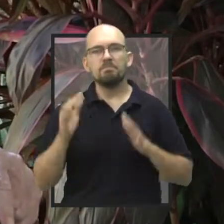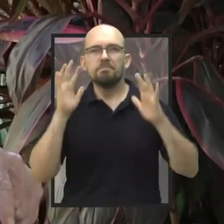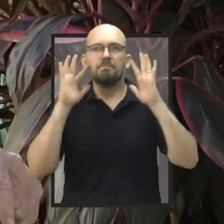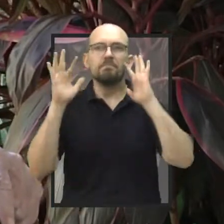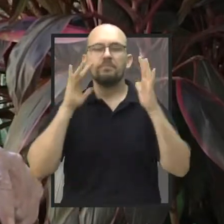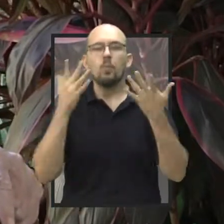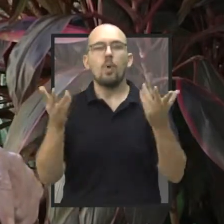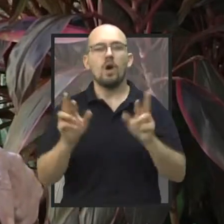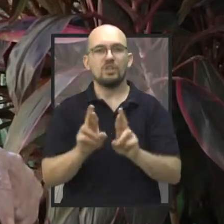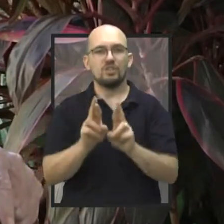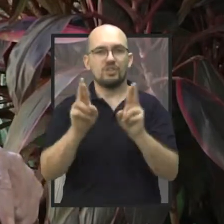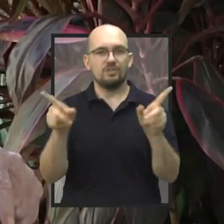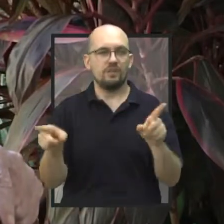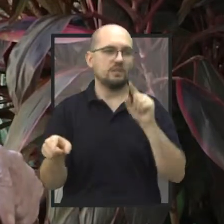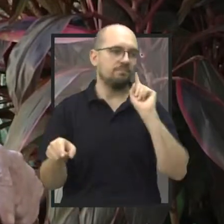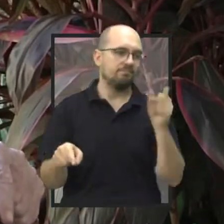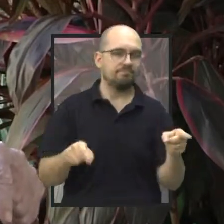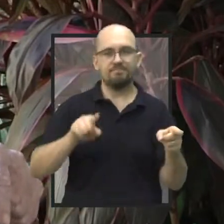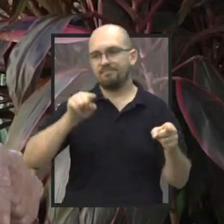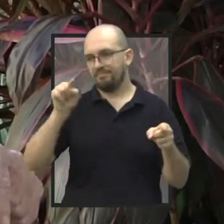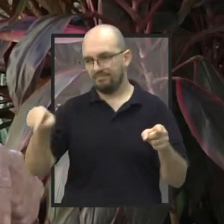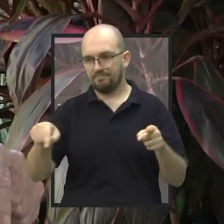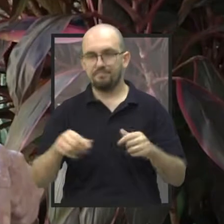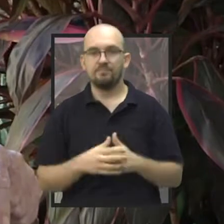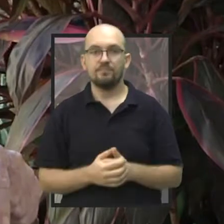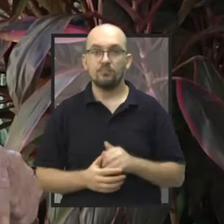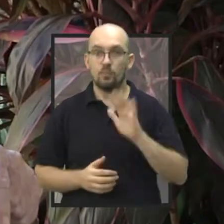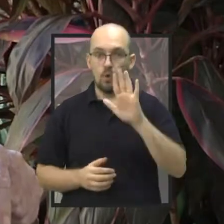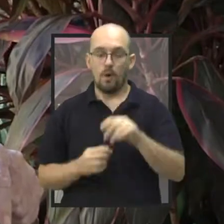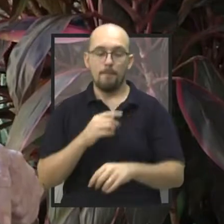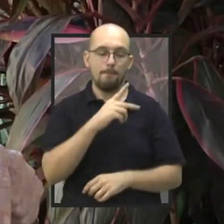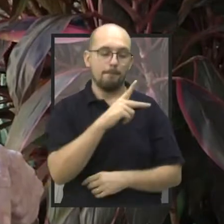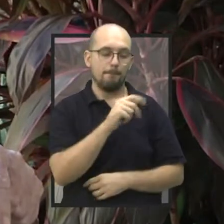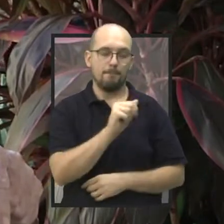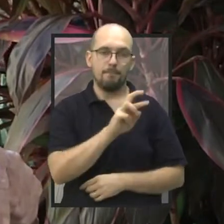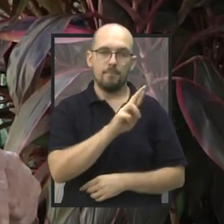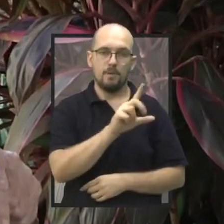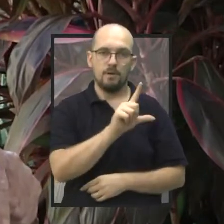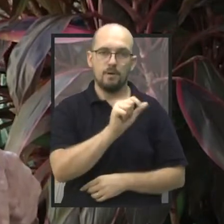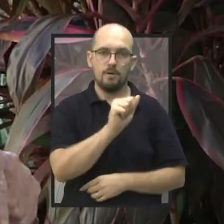qual a diferença entre uma coisa e outra? Ora, o parlamentarismo,